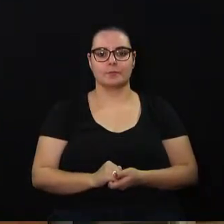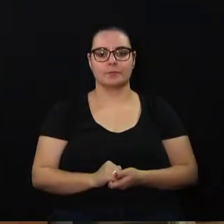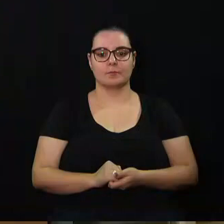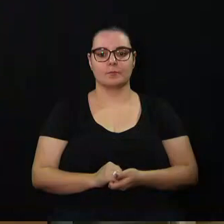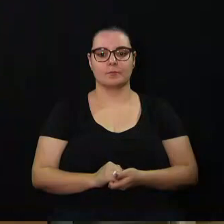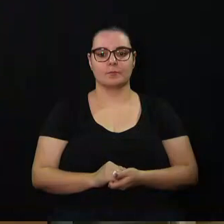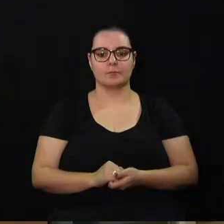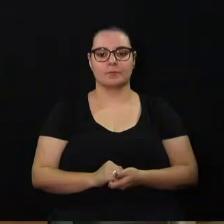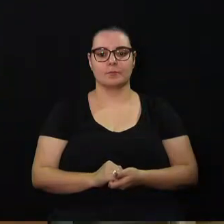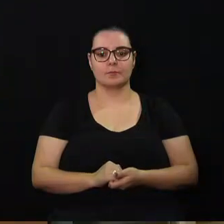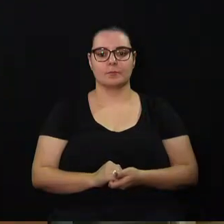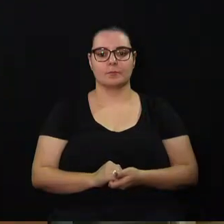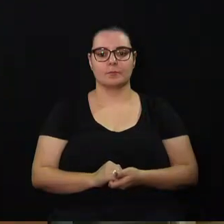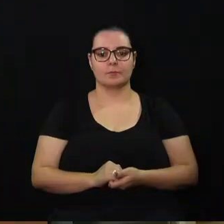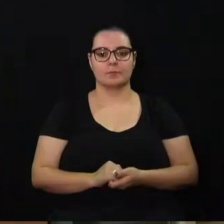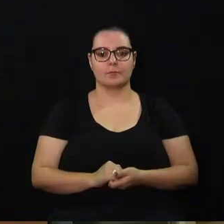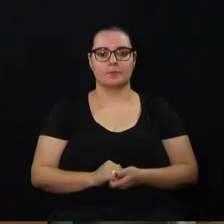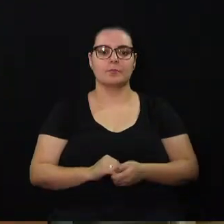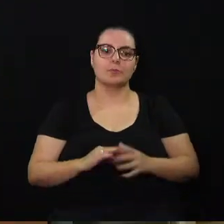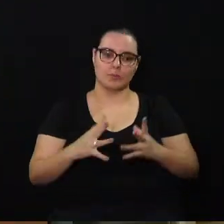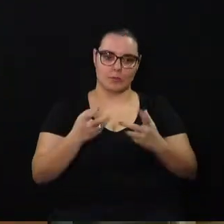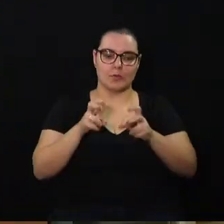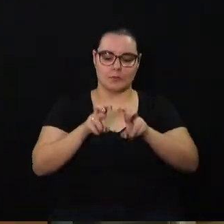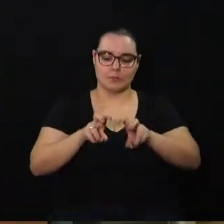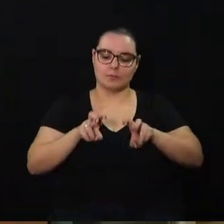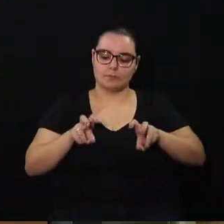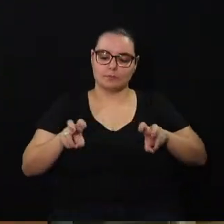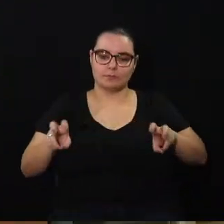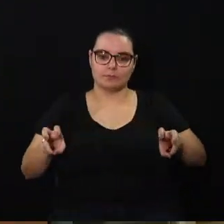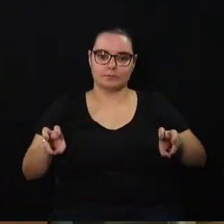a mesa pode tomar assento